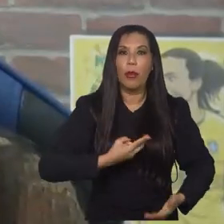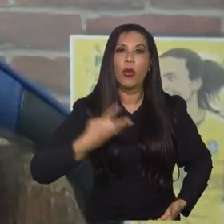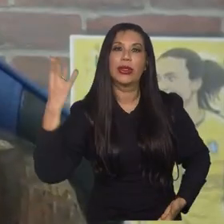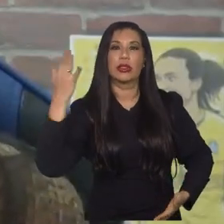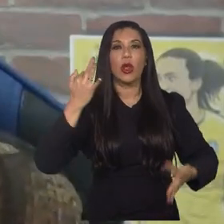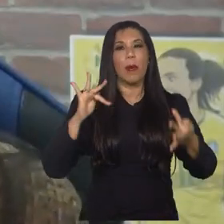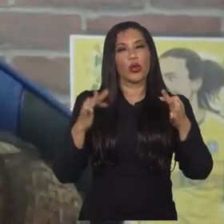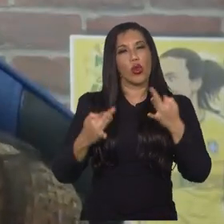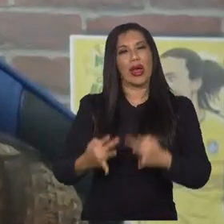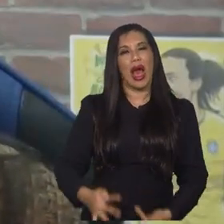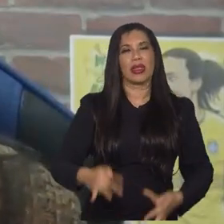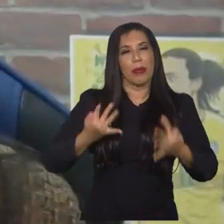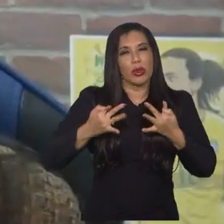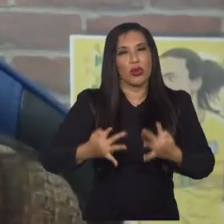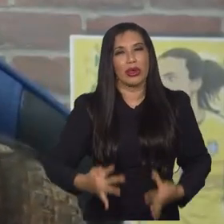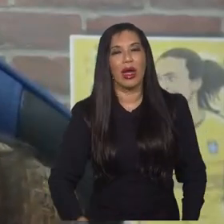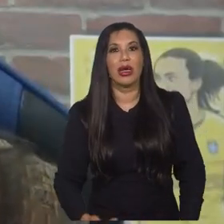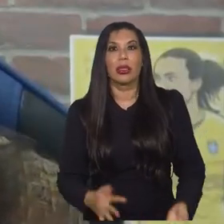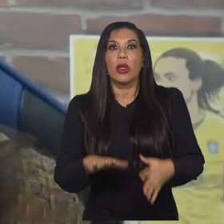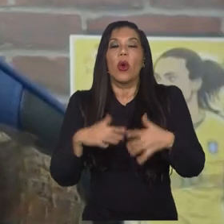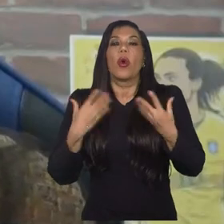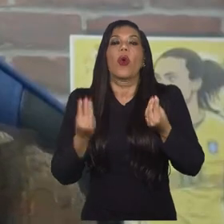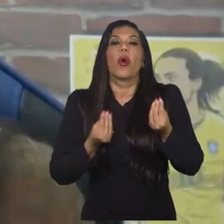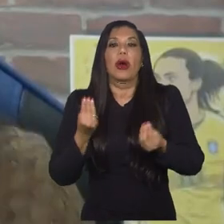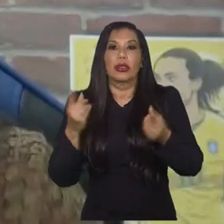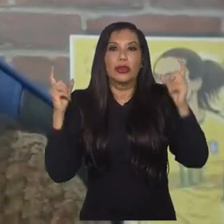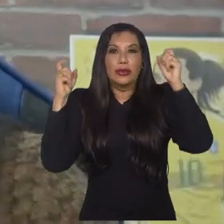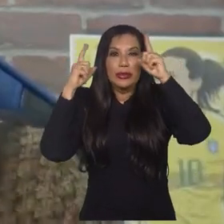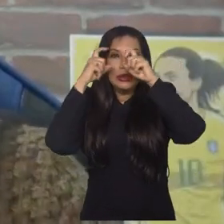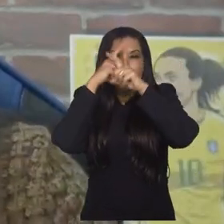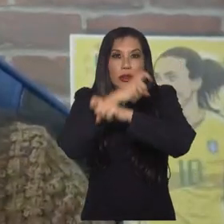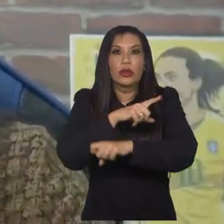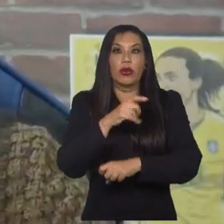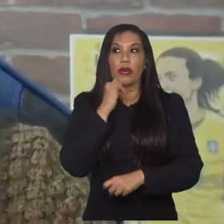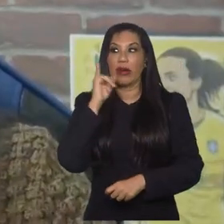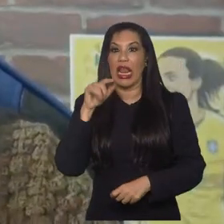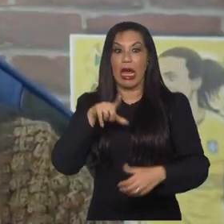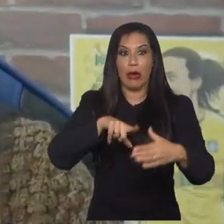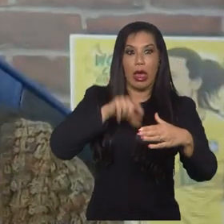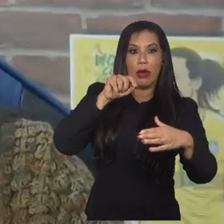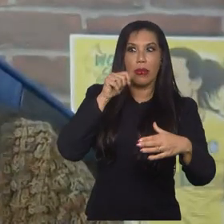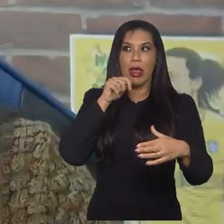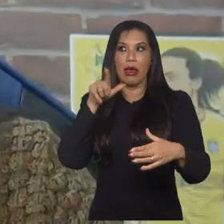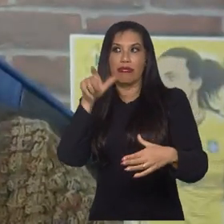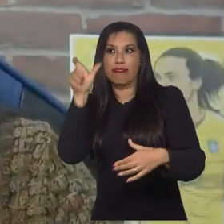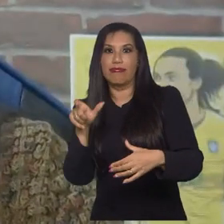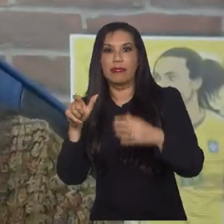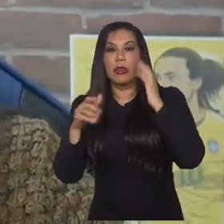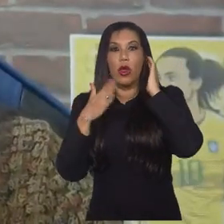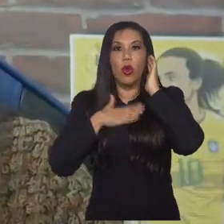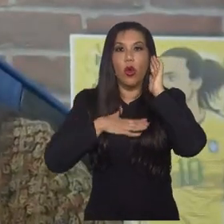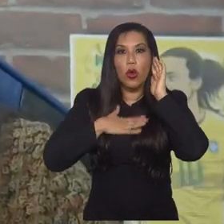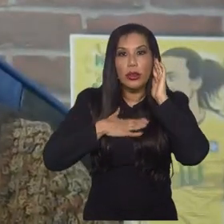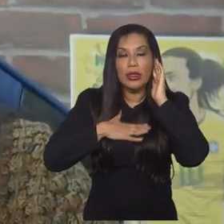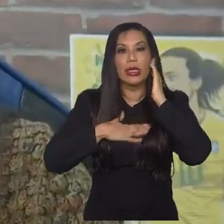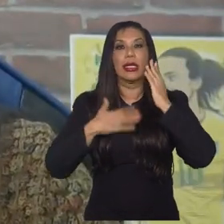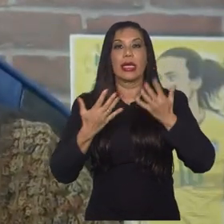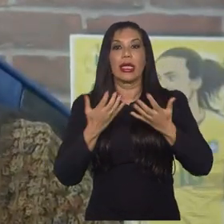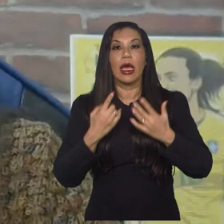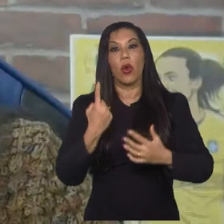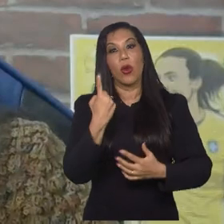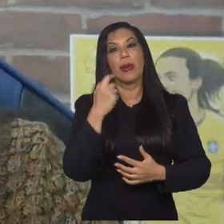muito algumas das seleções favoritas, porque acabam perdendo ali peças-chave. É, gostaria muito que a gente tivesse